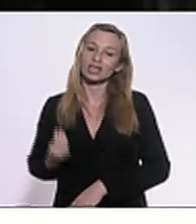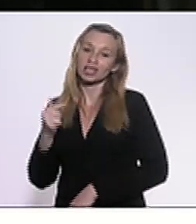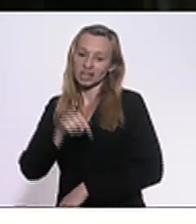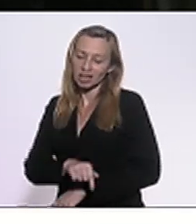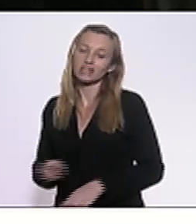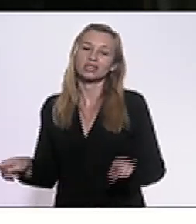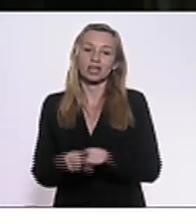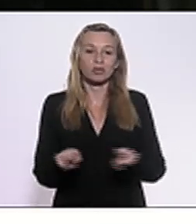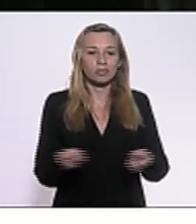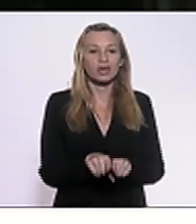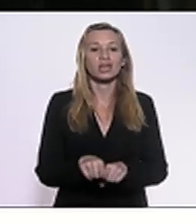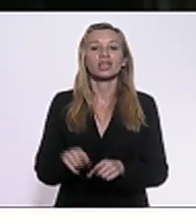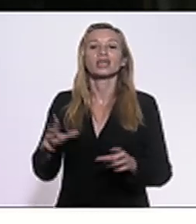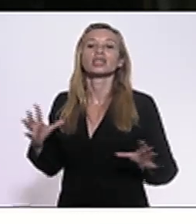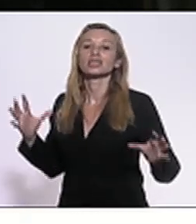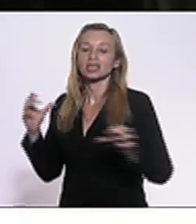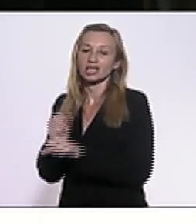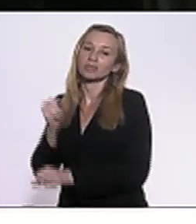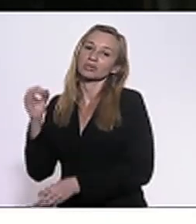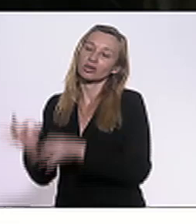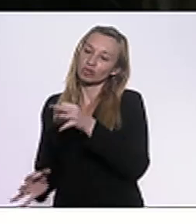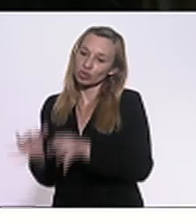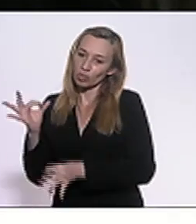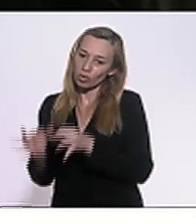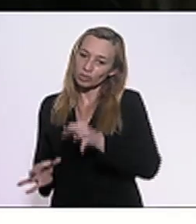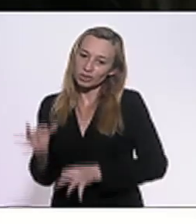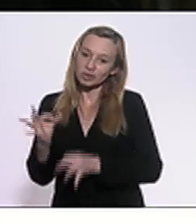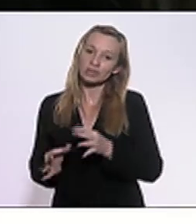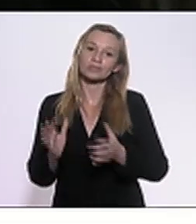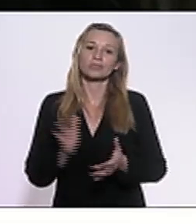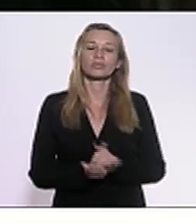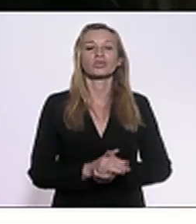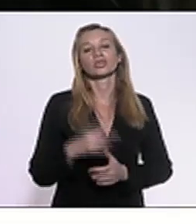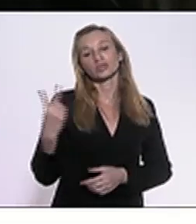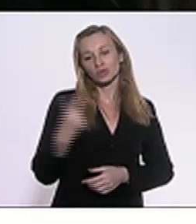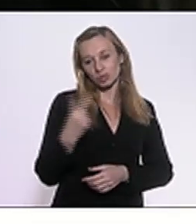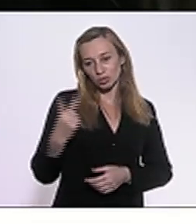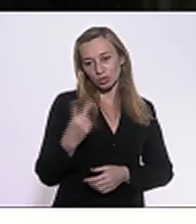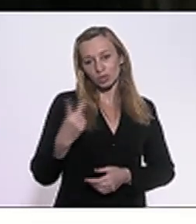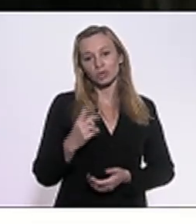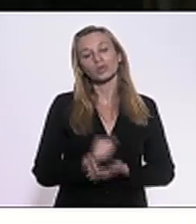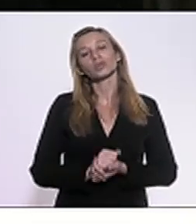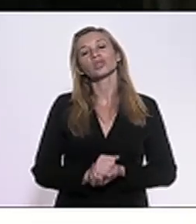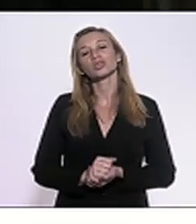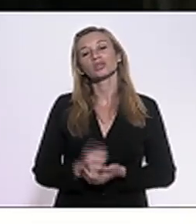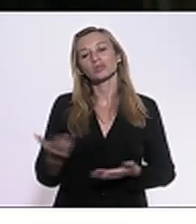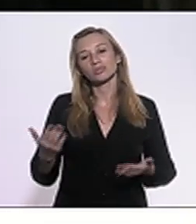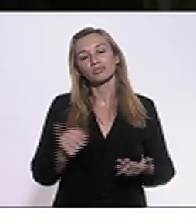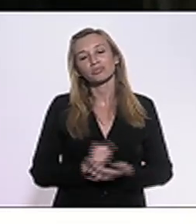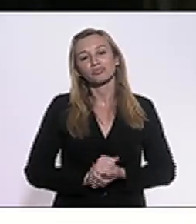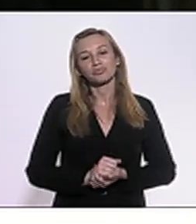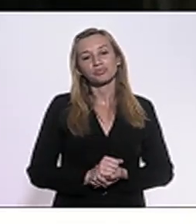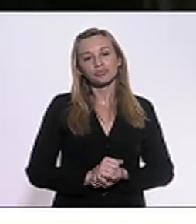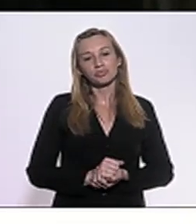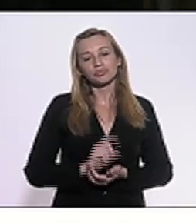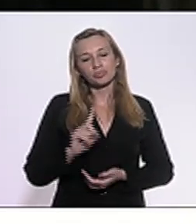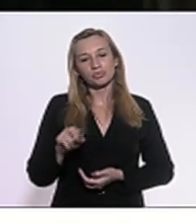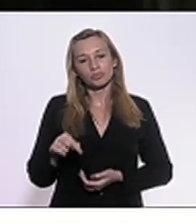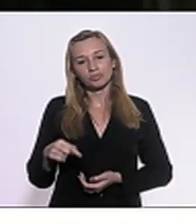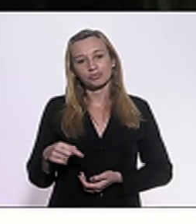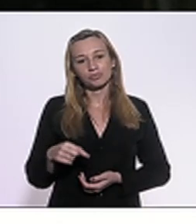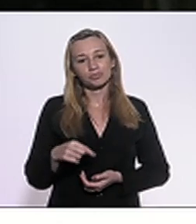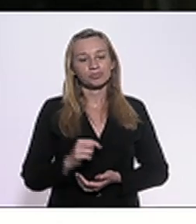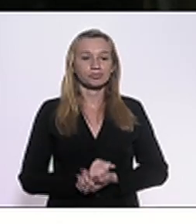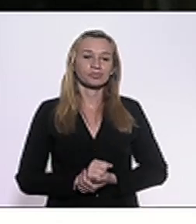do Tribunal de Contas, dos nossos 2 assíduos participantes, depois de gozarem as